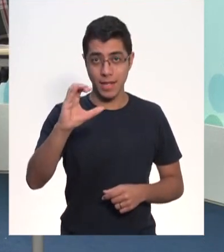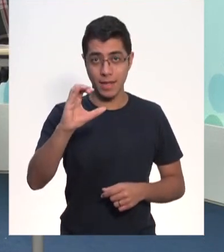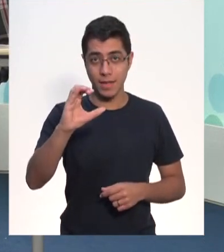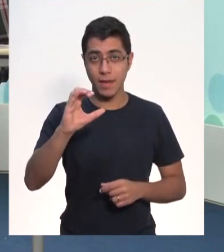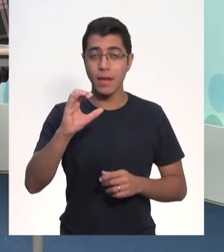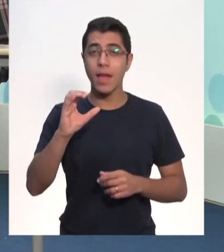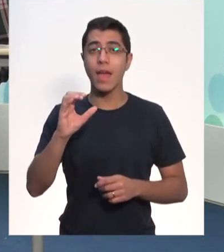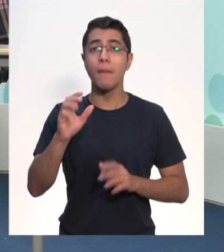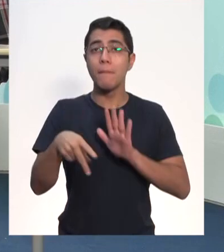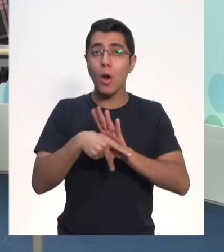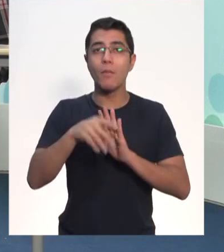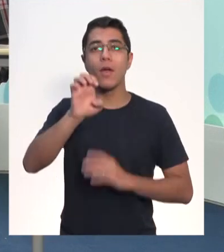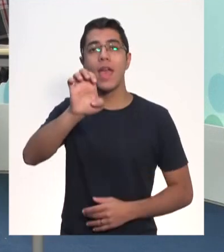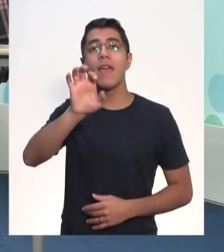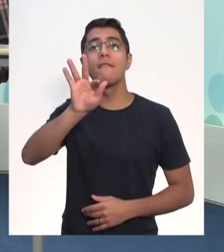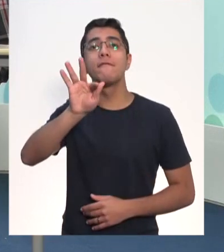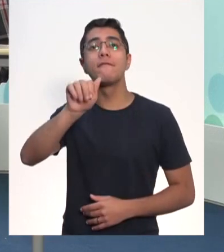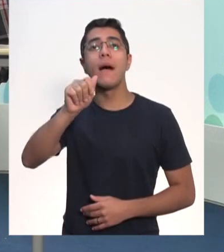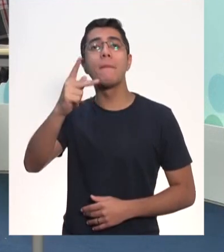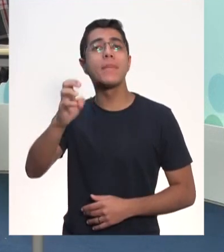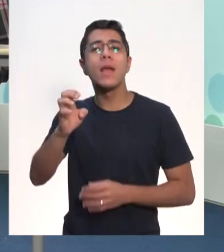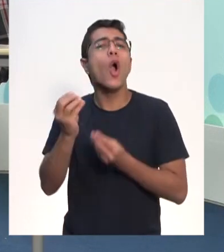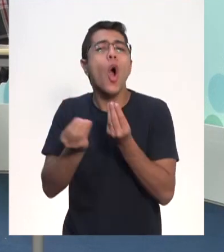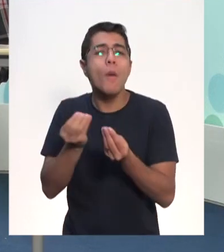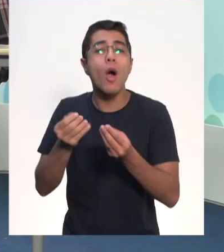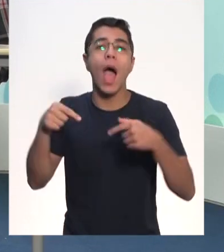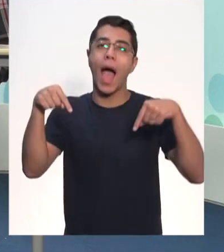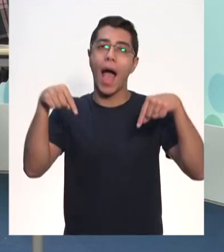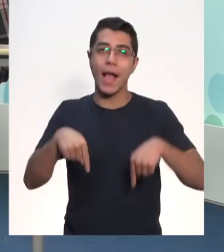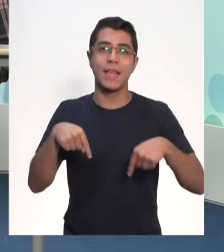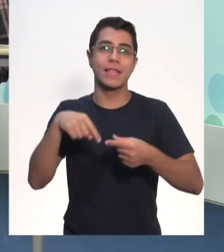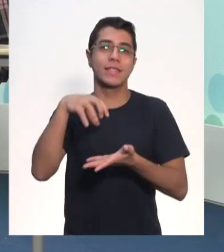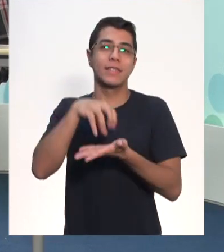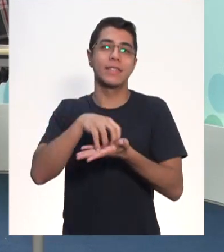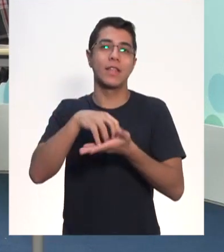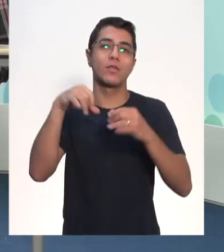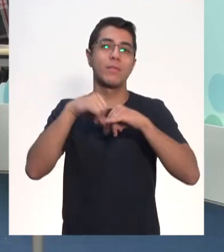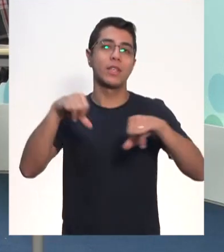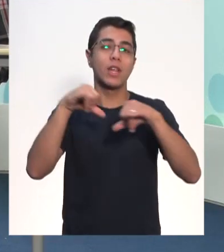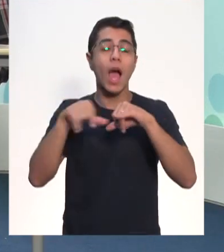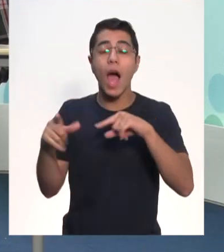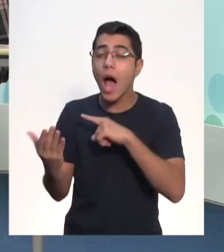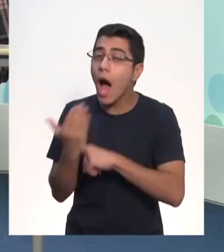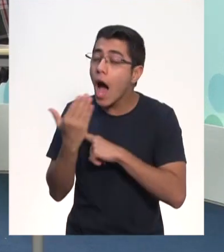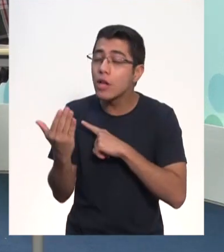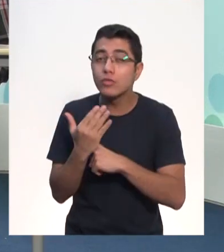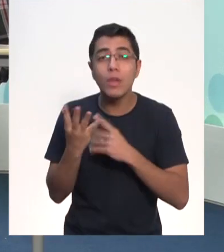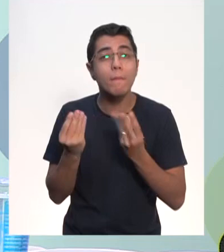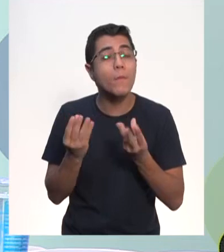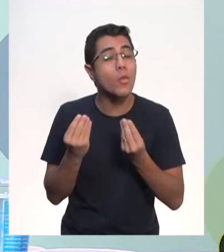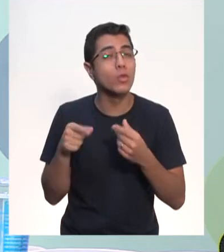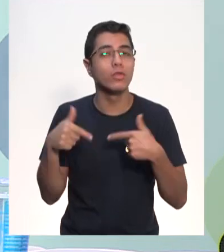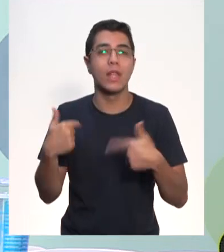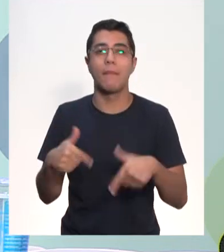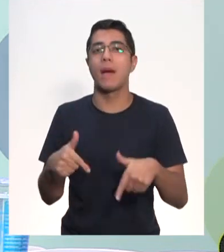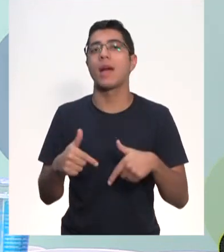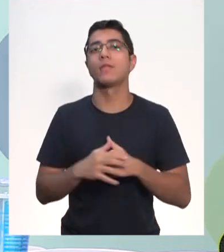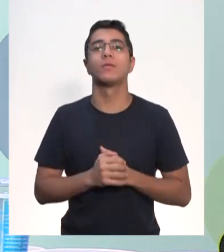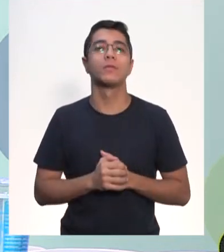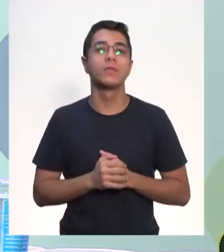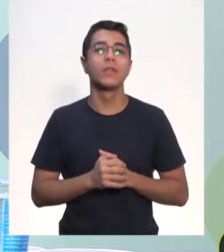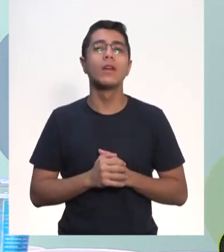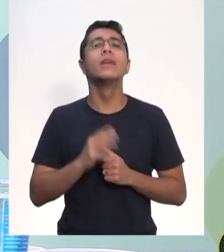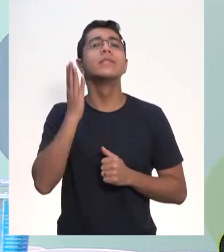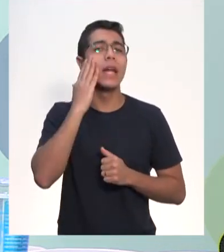do Centro de Mídias. O Centro de Mídias está ajudando muito nesse trabalho. A DE ou as DEs, com certeza, também vão escolher o seu